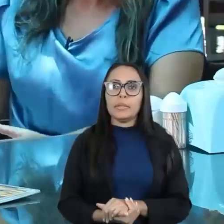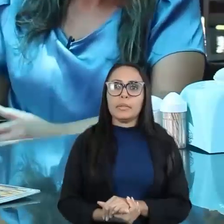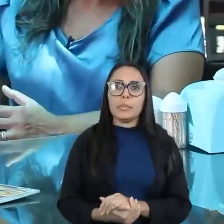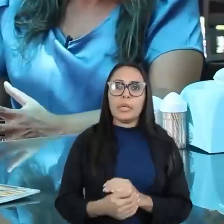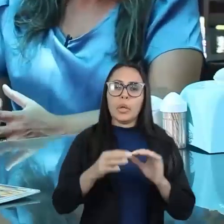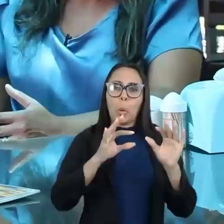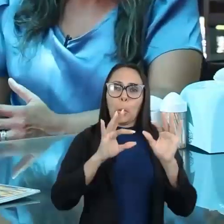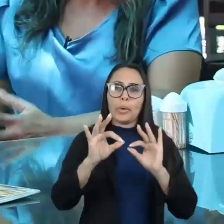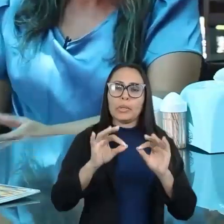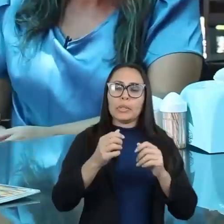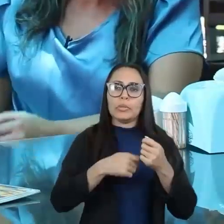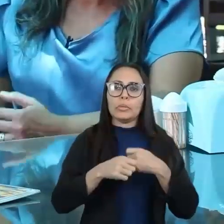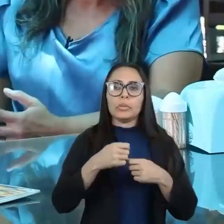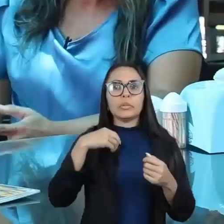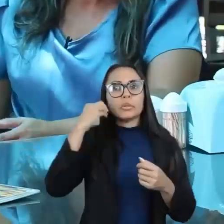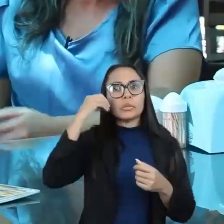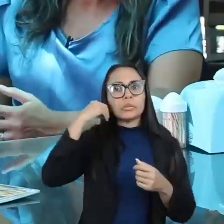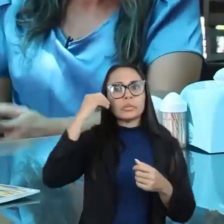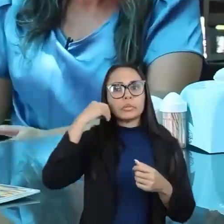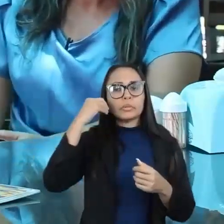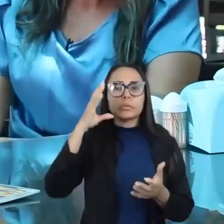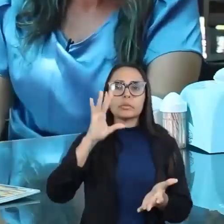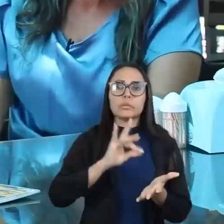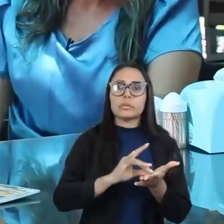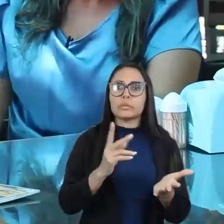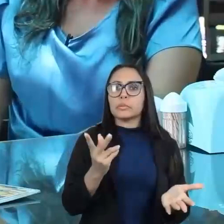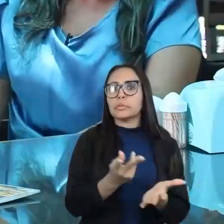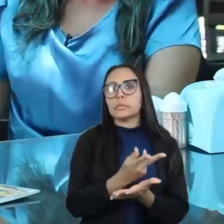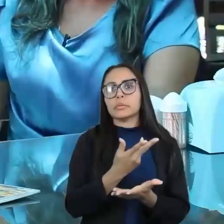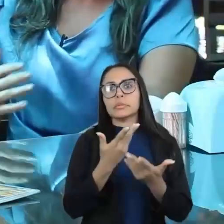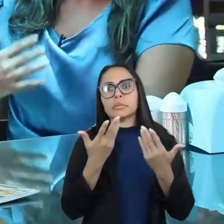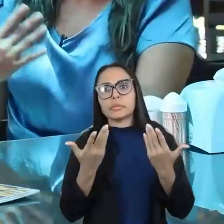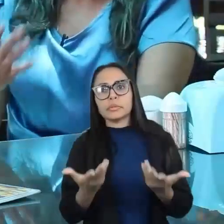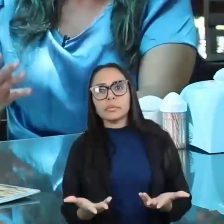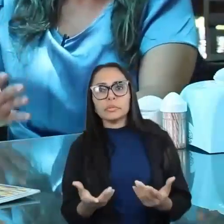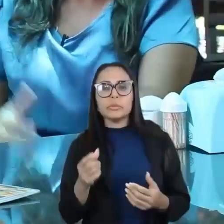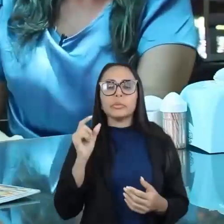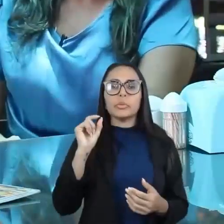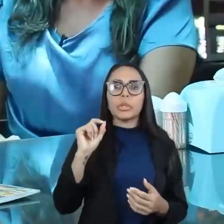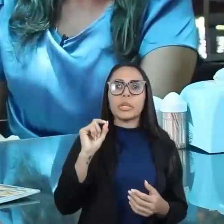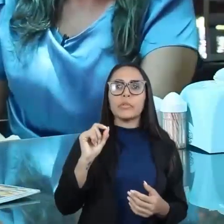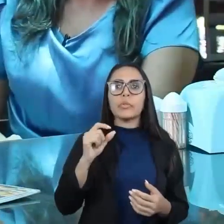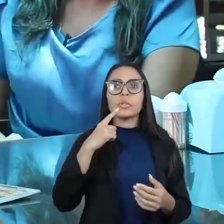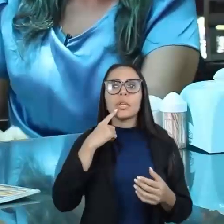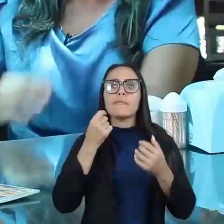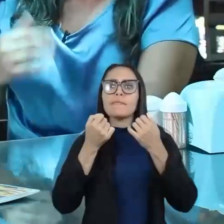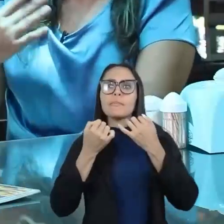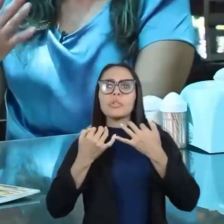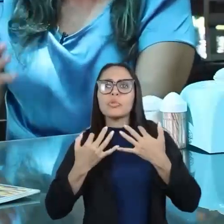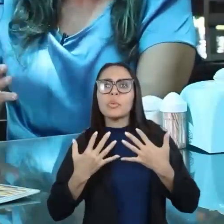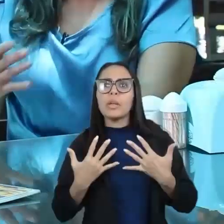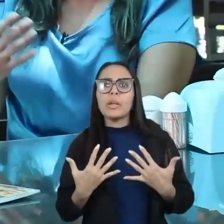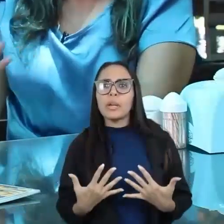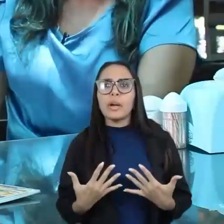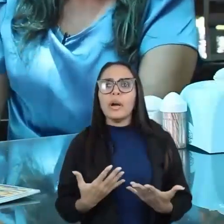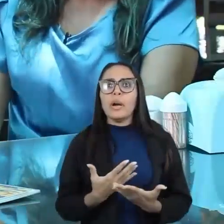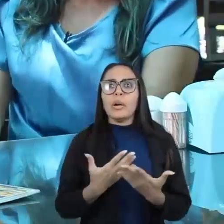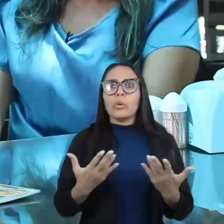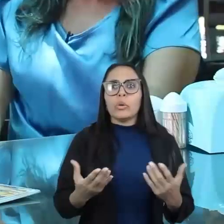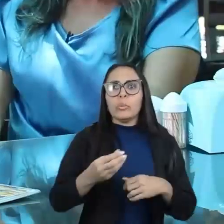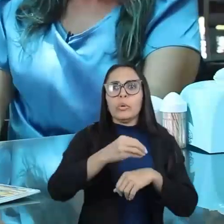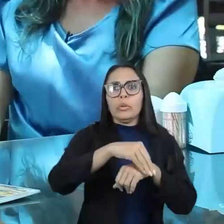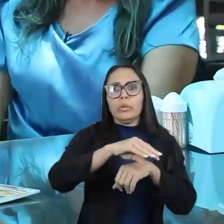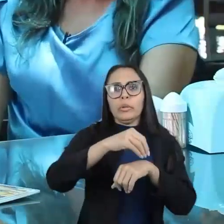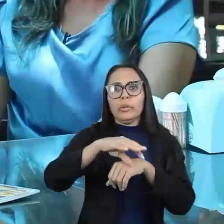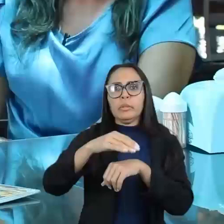negócio com as suas experiências, acertos, erros e acertos, né? O que é que você dar como dica, sugestões aí